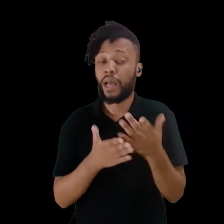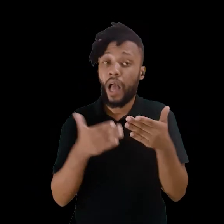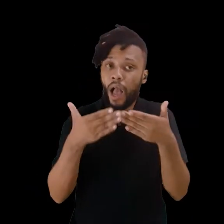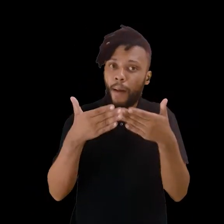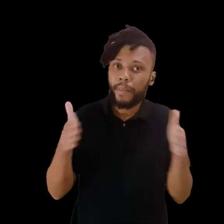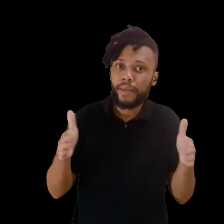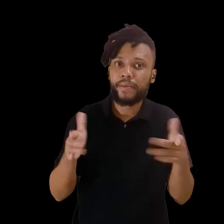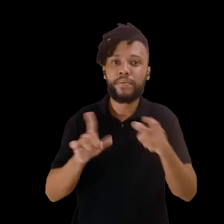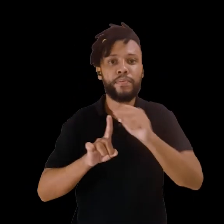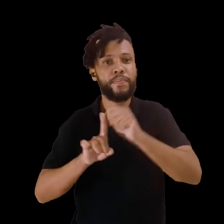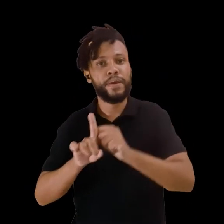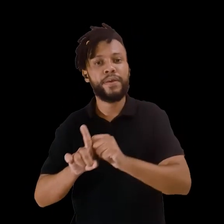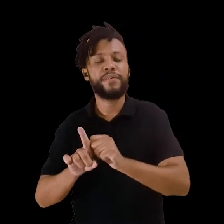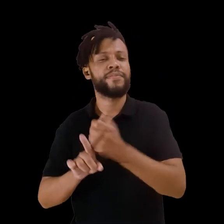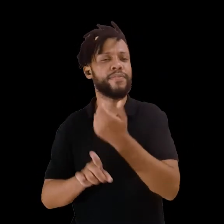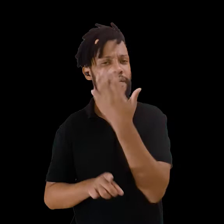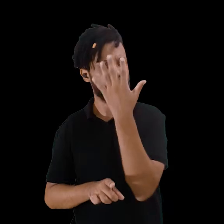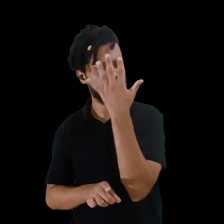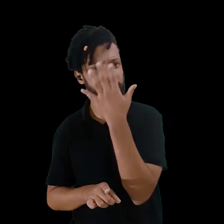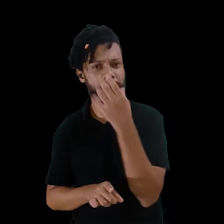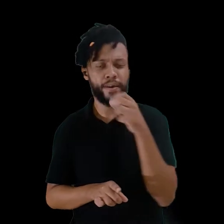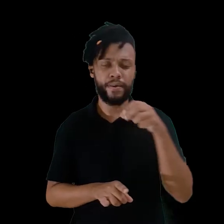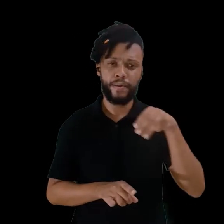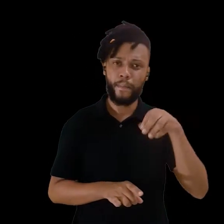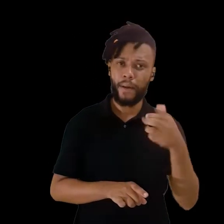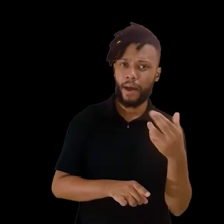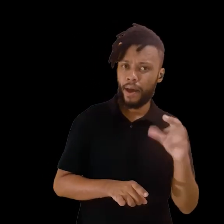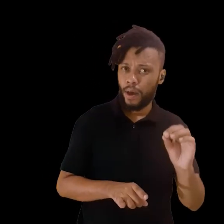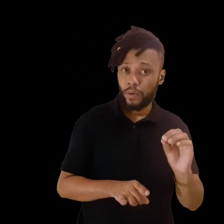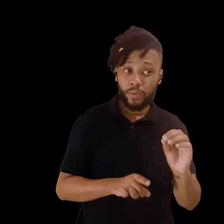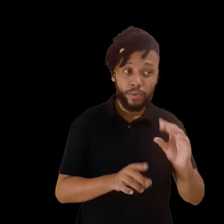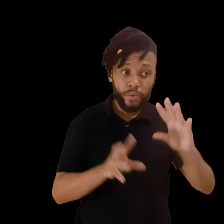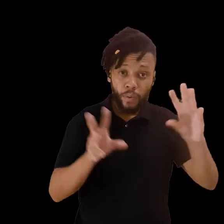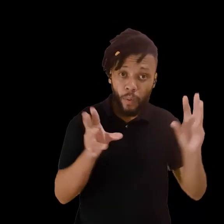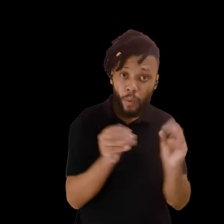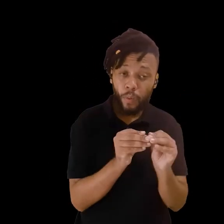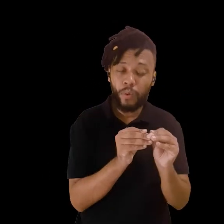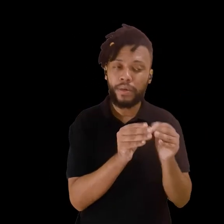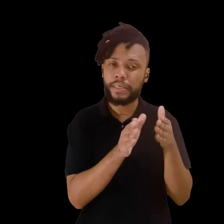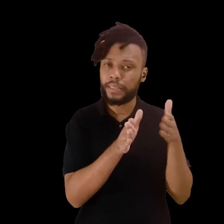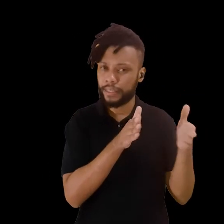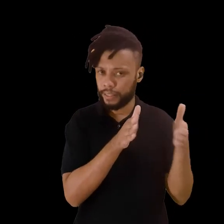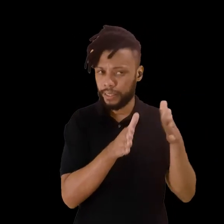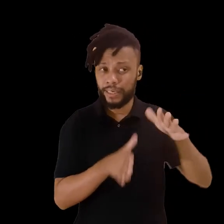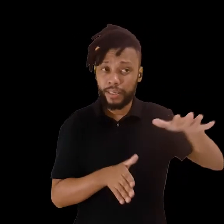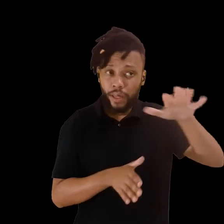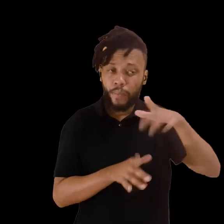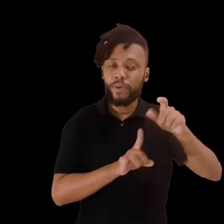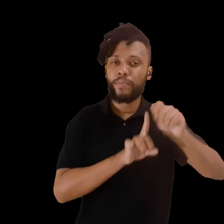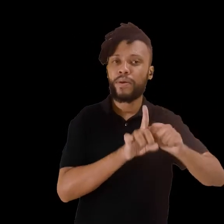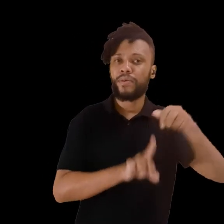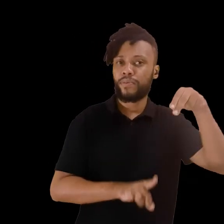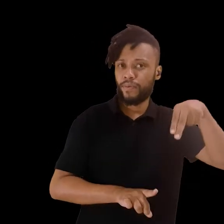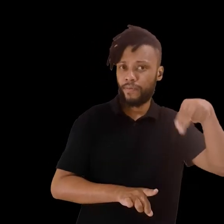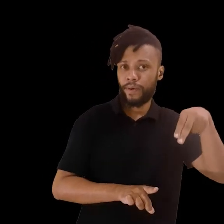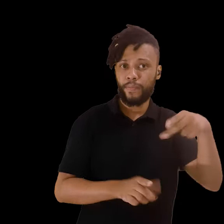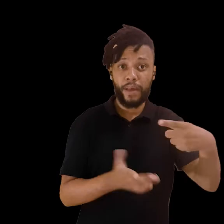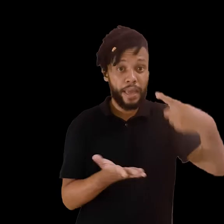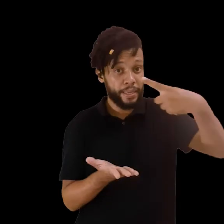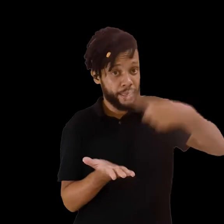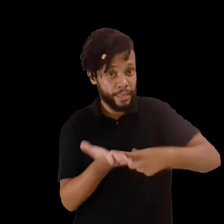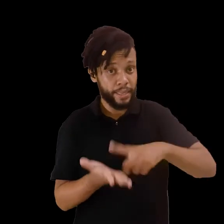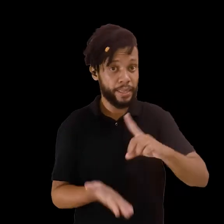varia, e conclui-se normalmente em novembro. Essas datas são publicadas no próprio